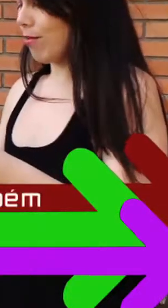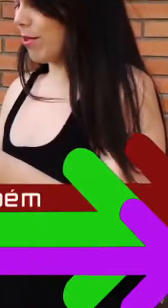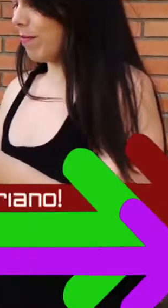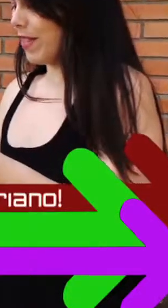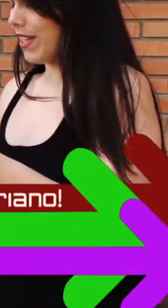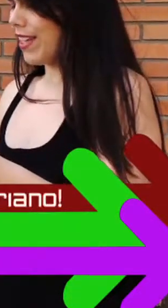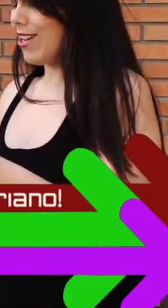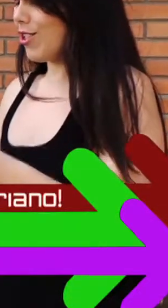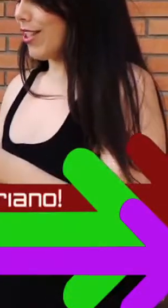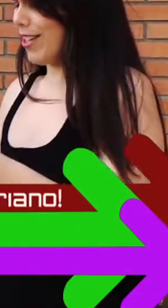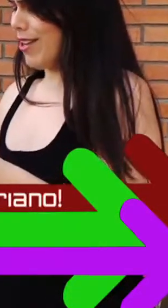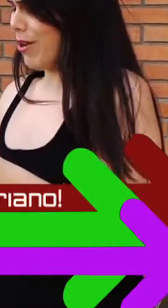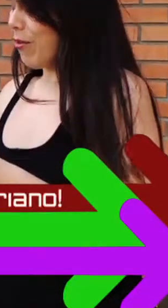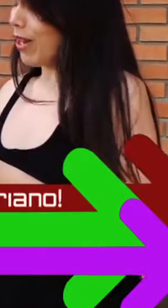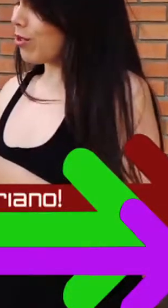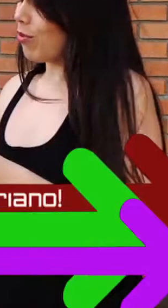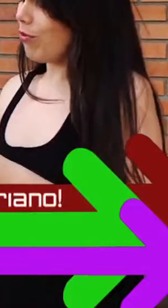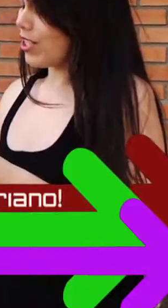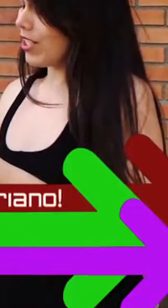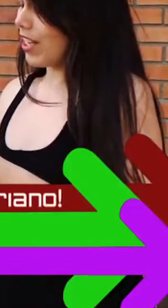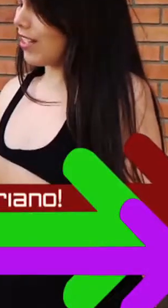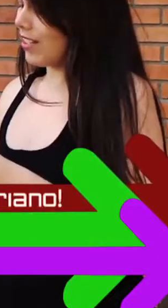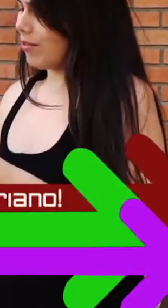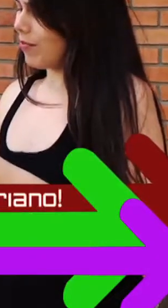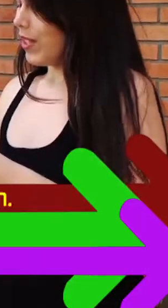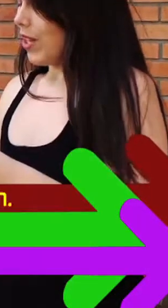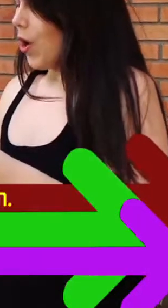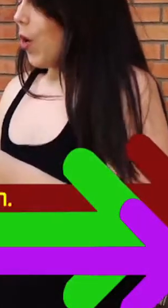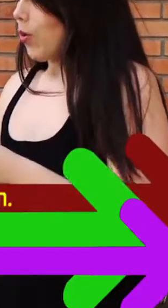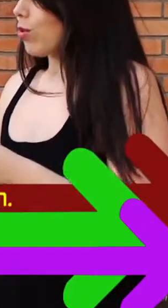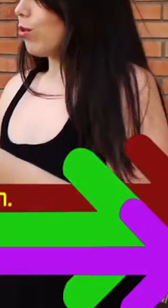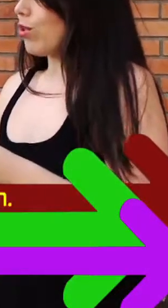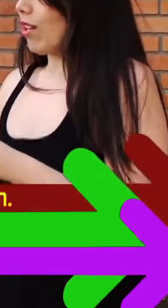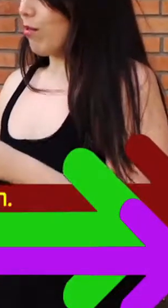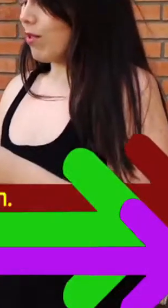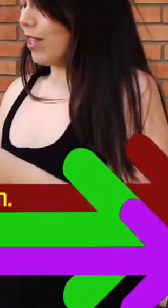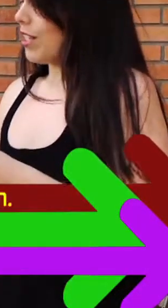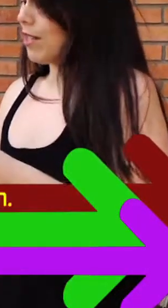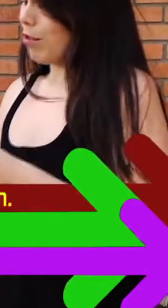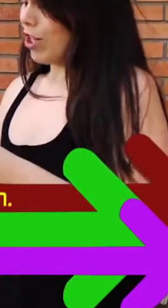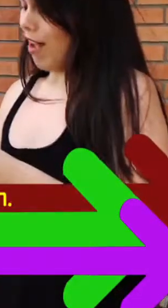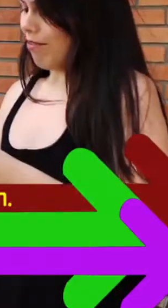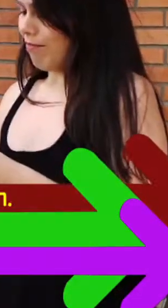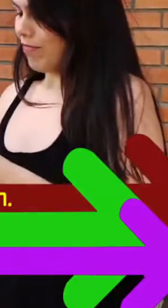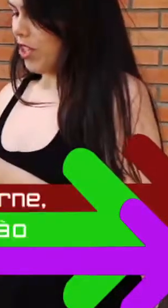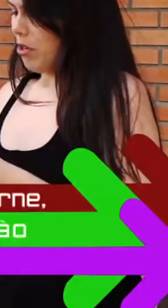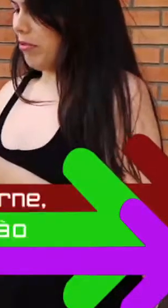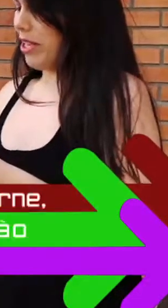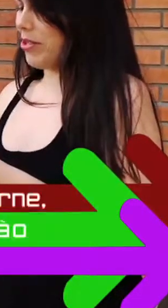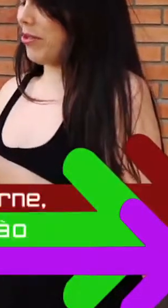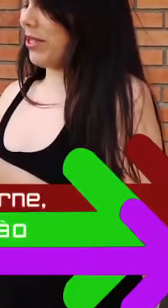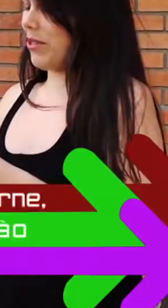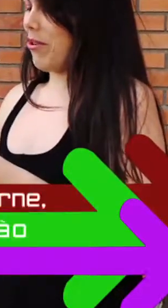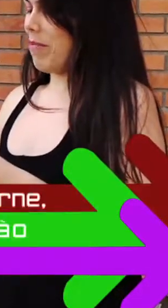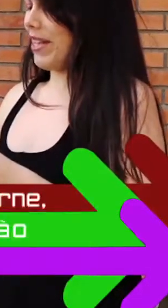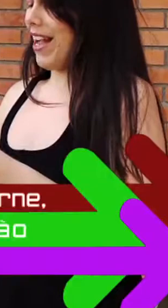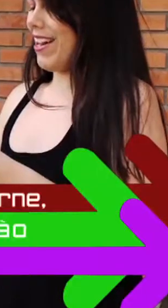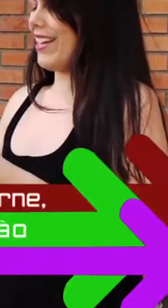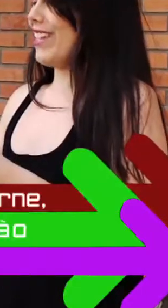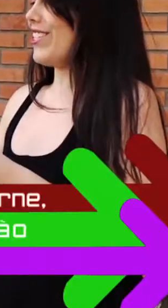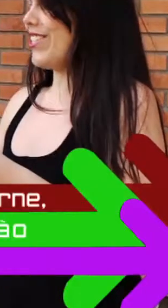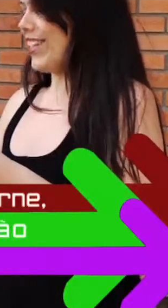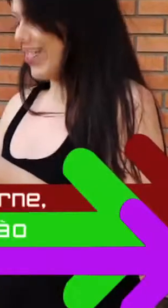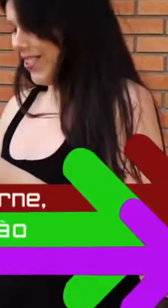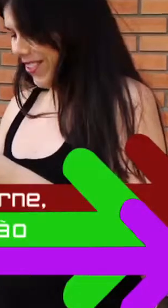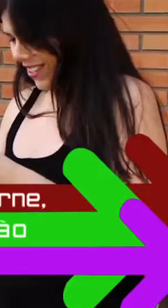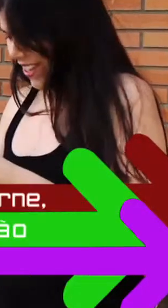frutas e grãos. Quem diria, um cachorro vegetariano? Os outros cães debochavam. Um cachorro que não come carne,